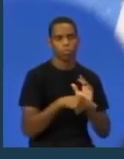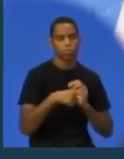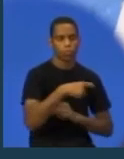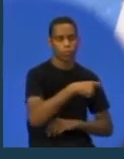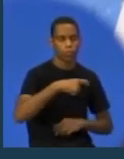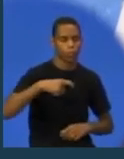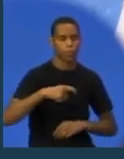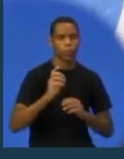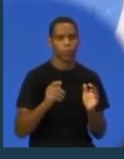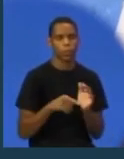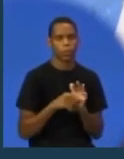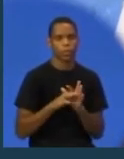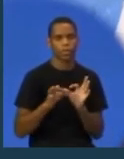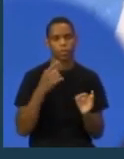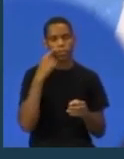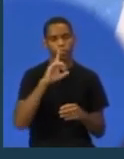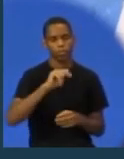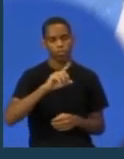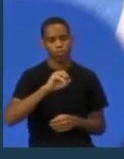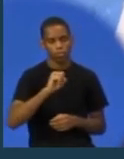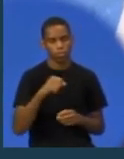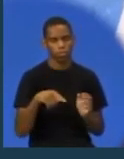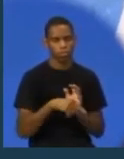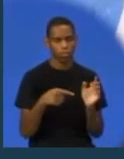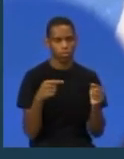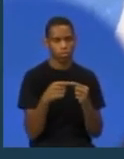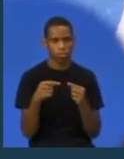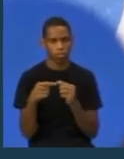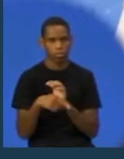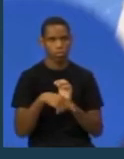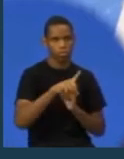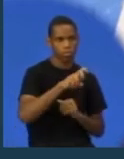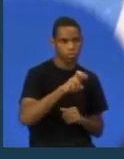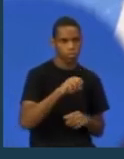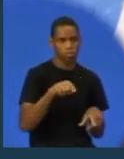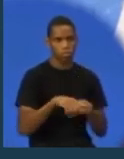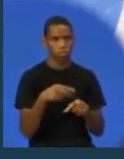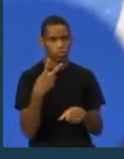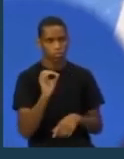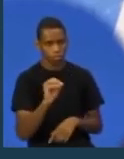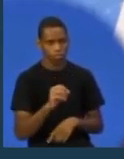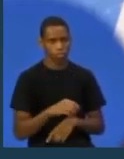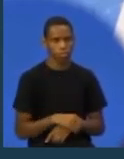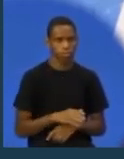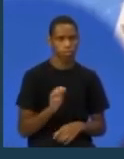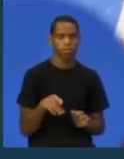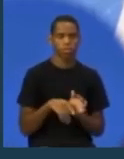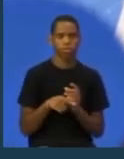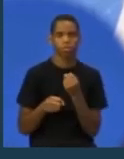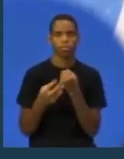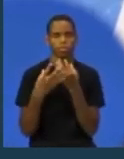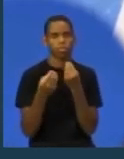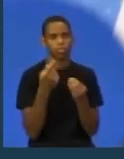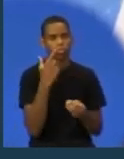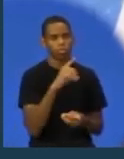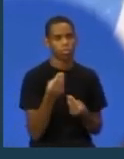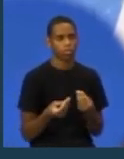X. A maior parte dos dados está distribuído entre 15 e 20 ali. Então, te dá uma